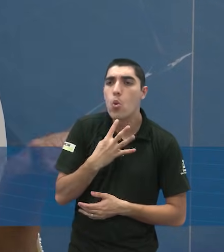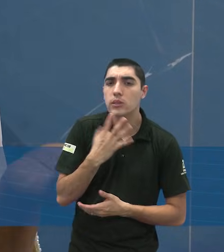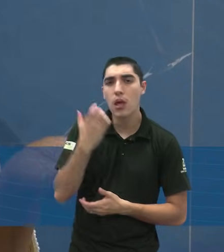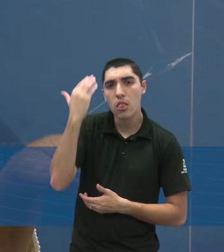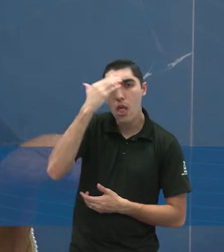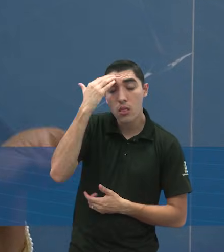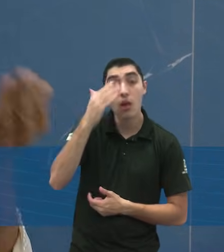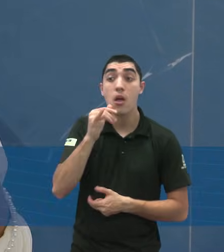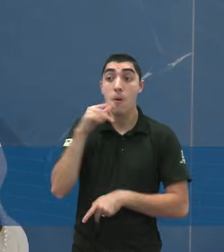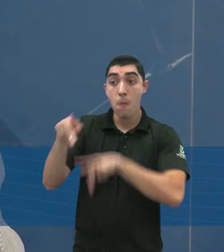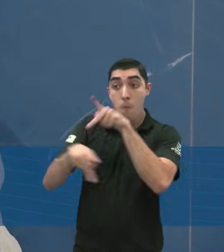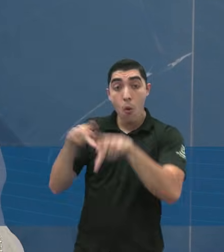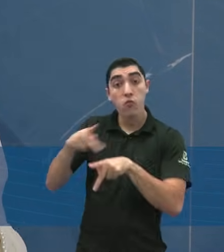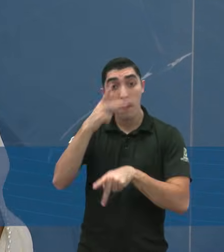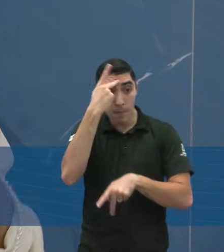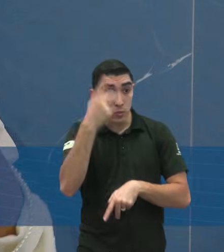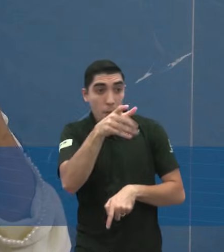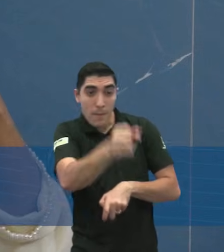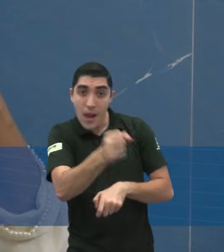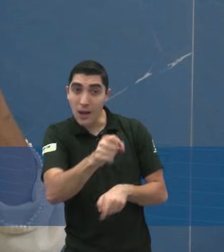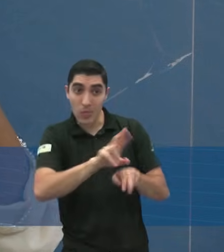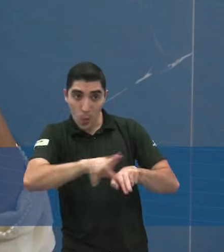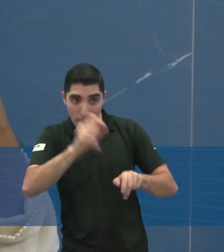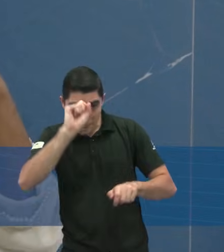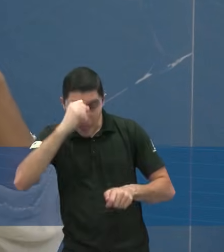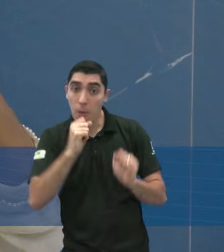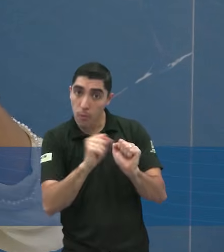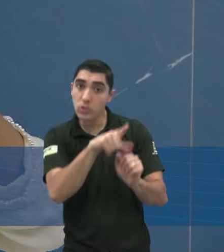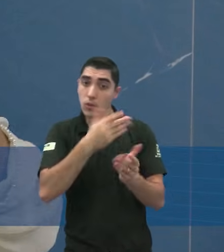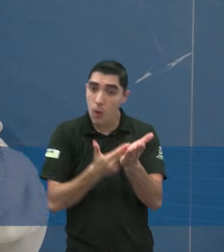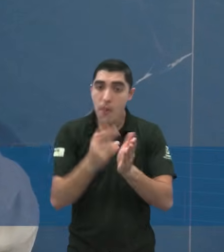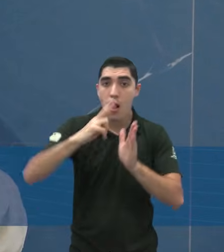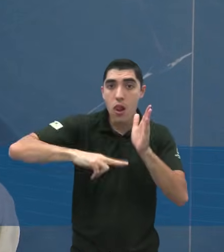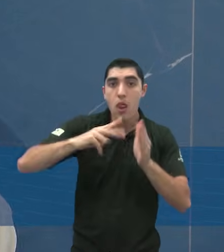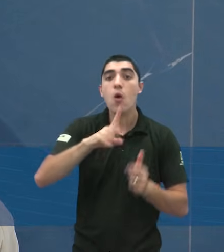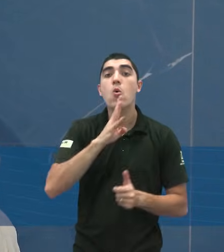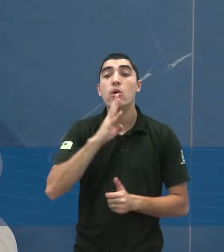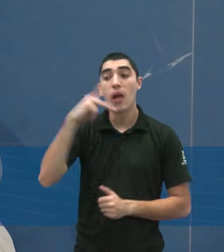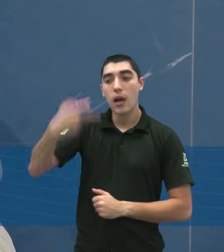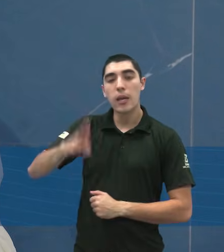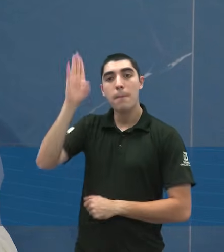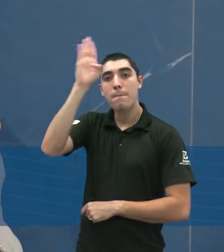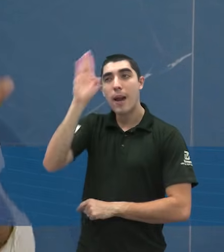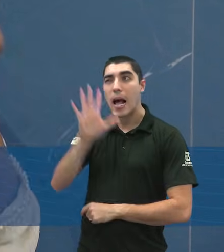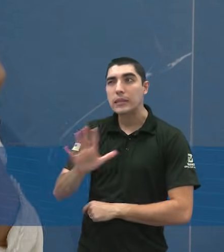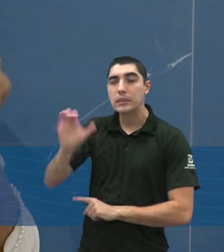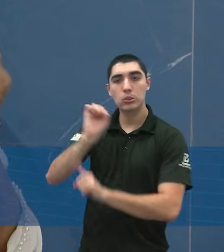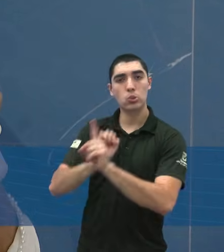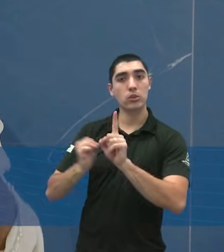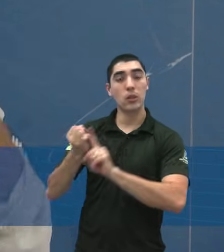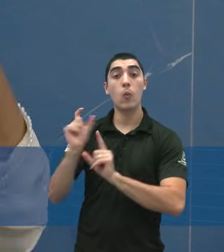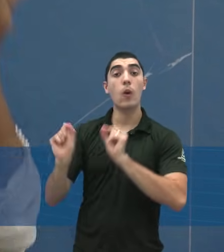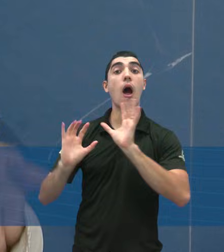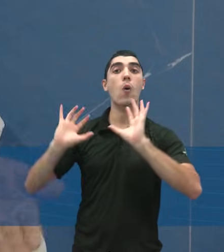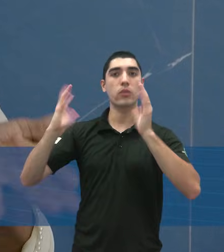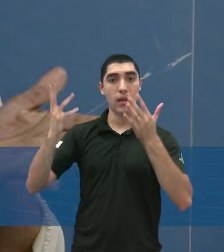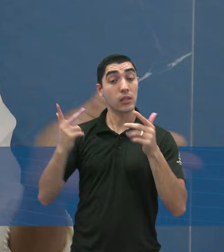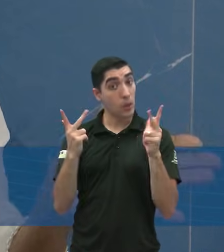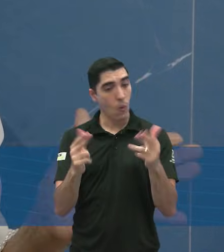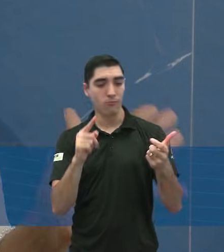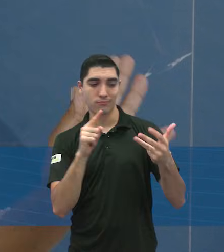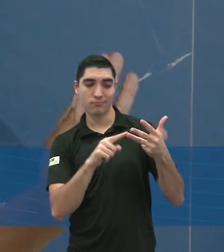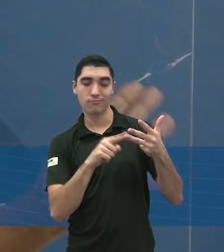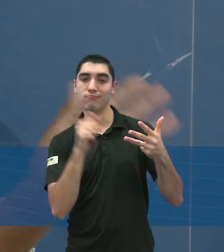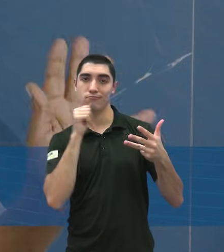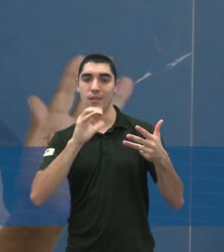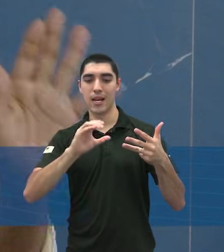negra, né, para ler o que se passa e como que acontece com a sociedade brasileira mais contemporânea, com a Carolina